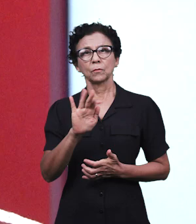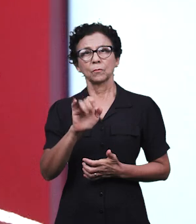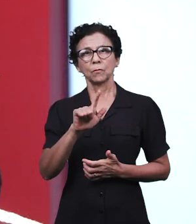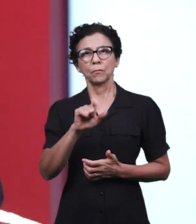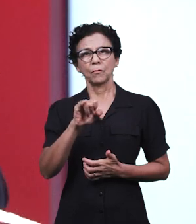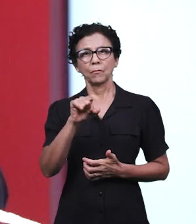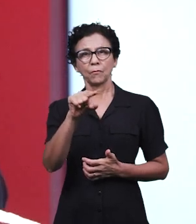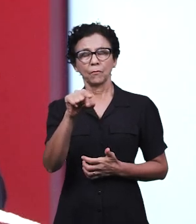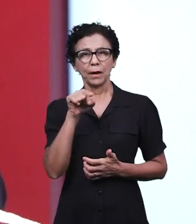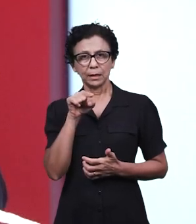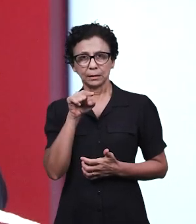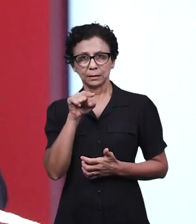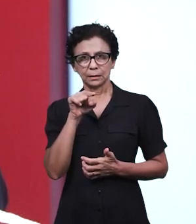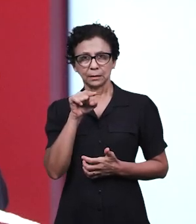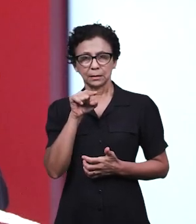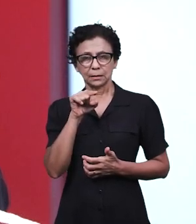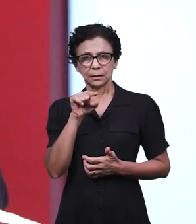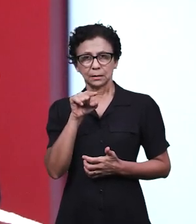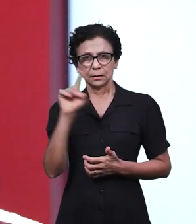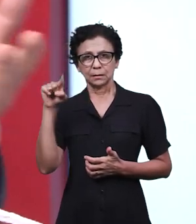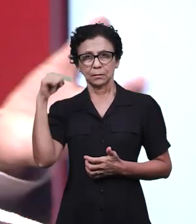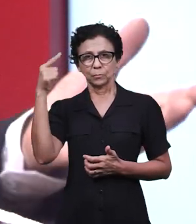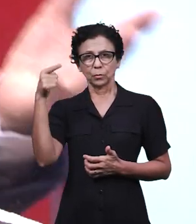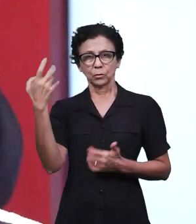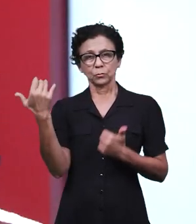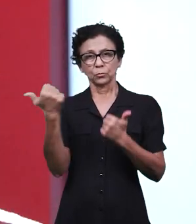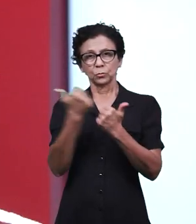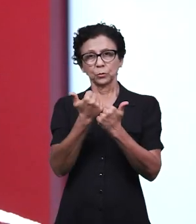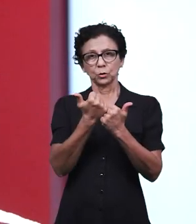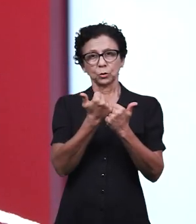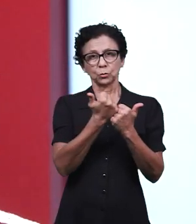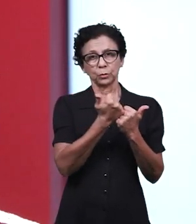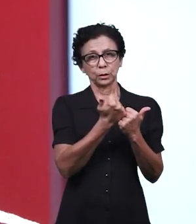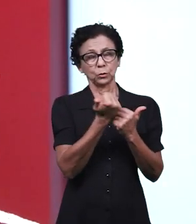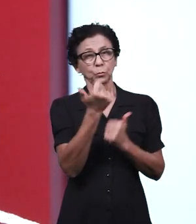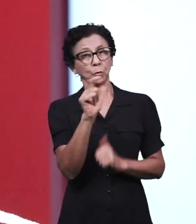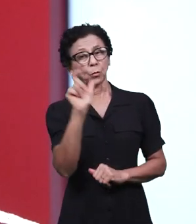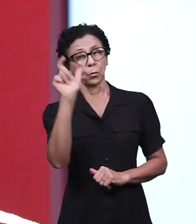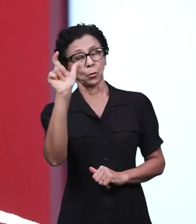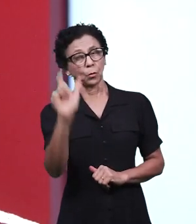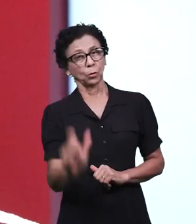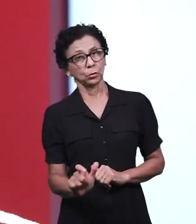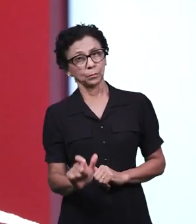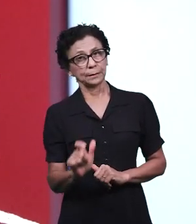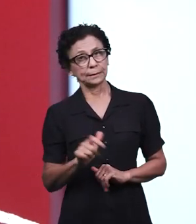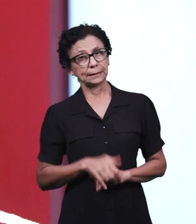o julgamento voltou a acontecer. Vieram os judeus de novo,